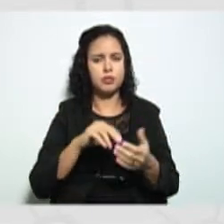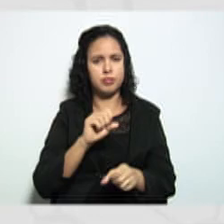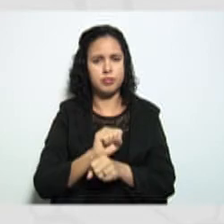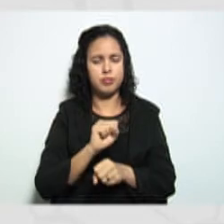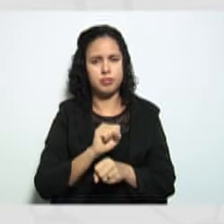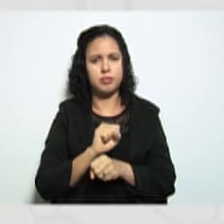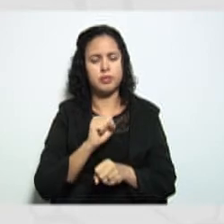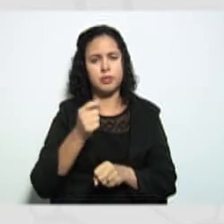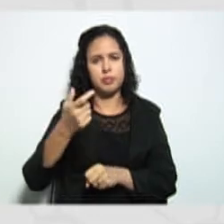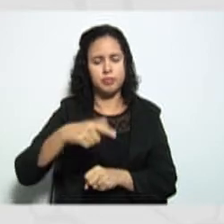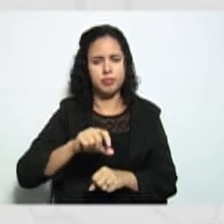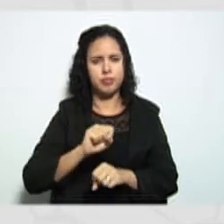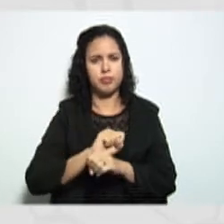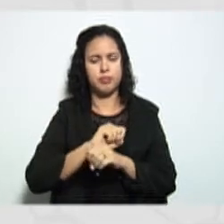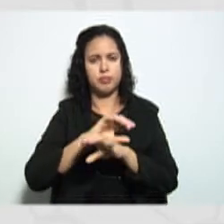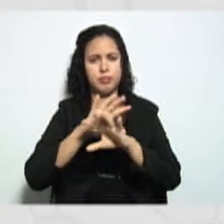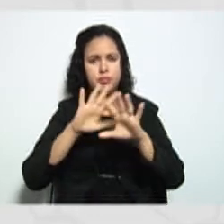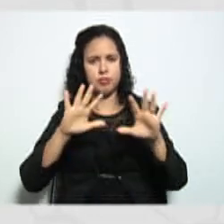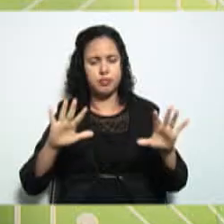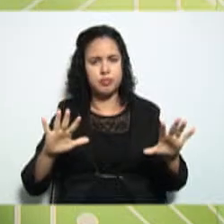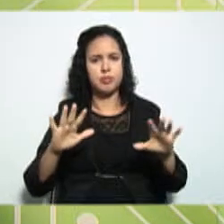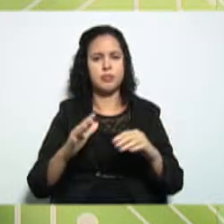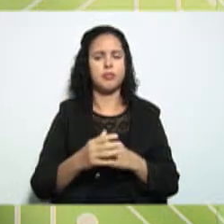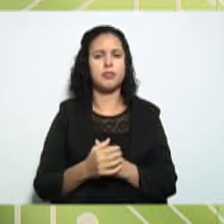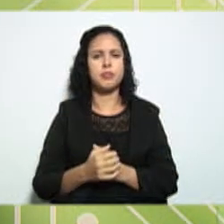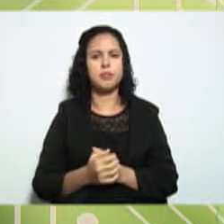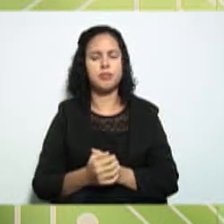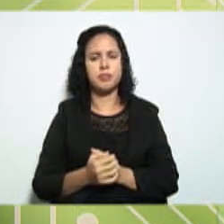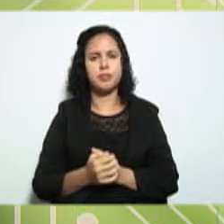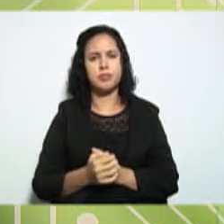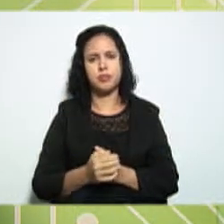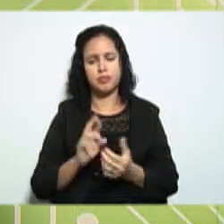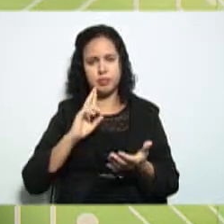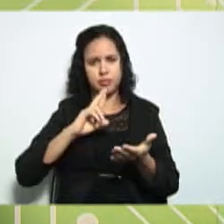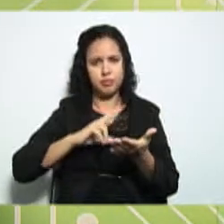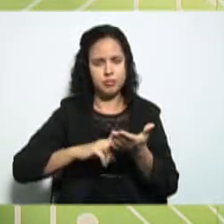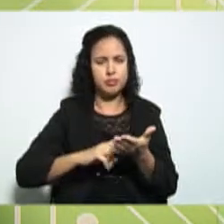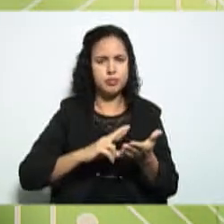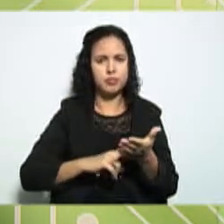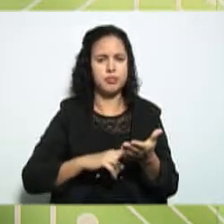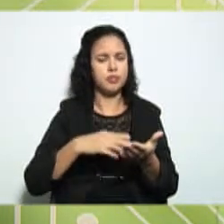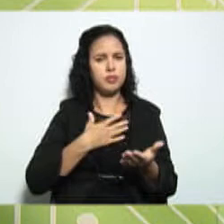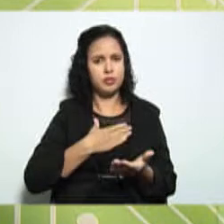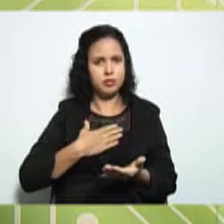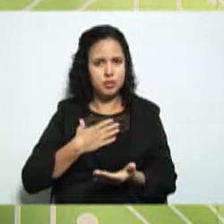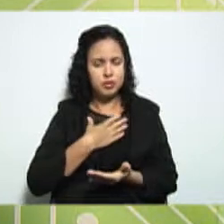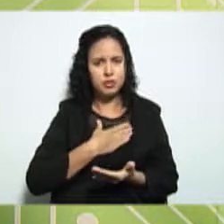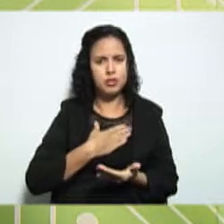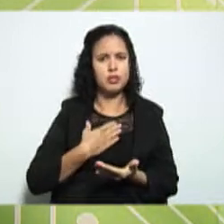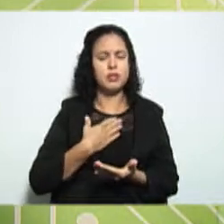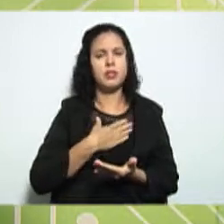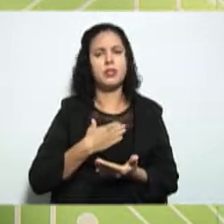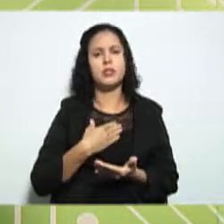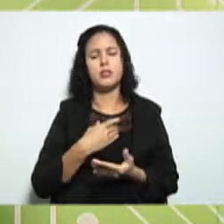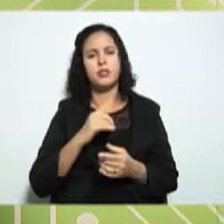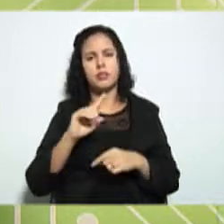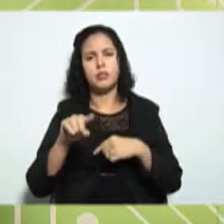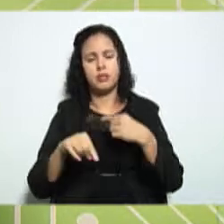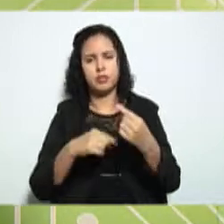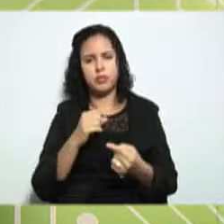ficado um pouco mais claro, foi um pouco mais compassado aí, né, professora, as respostas, espero que vocês tenham gostado aí das respostas.